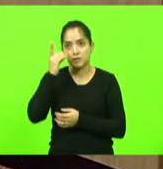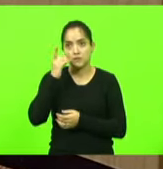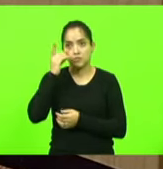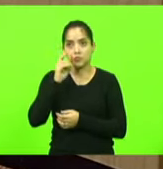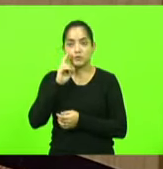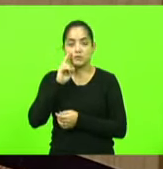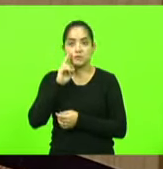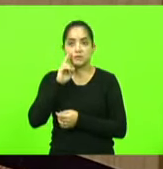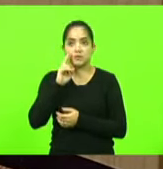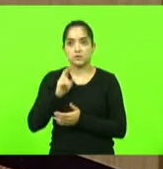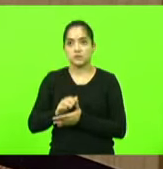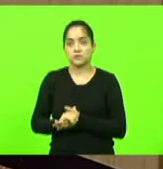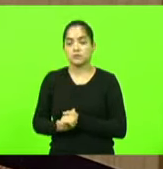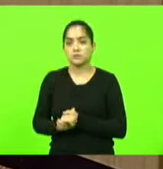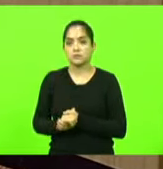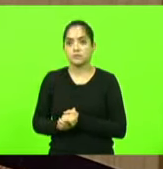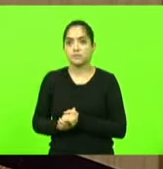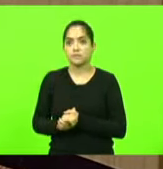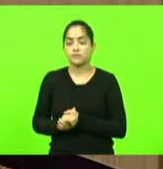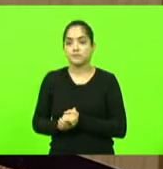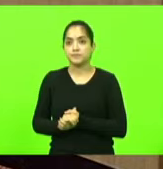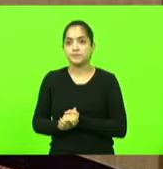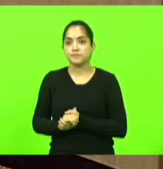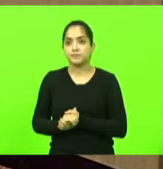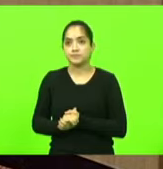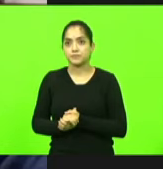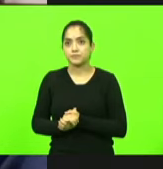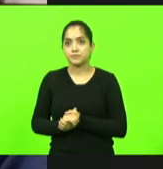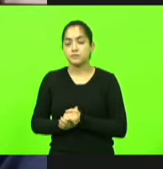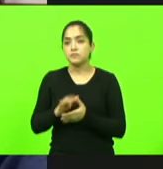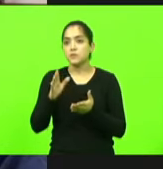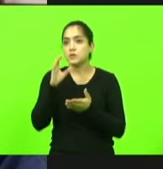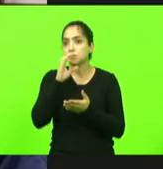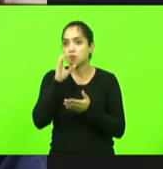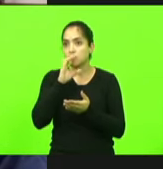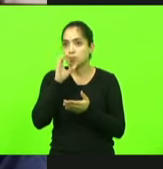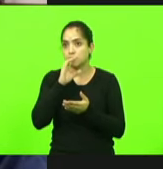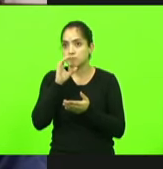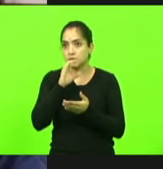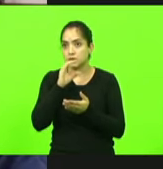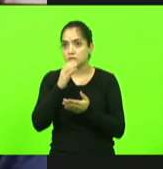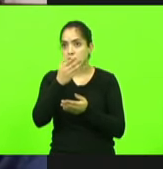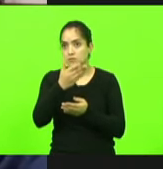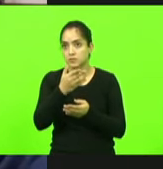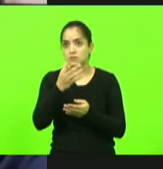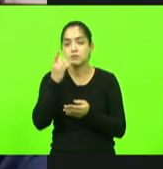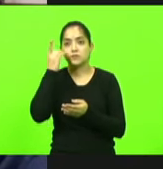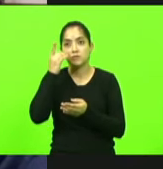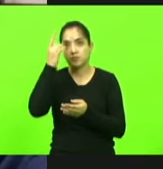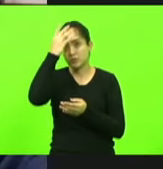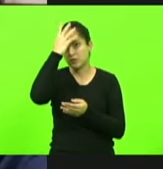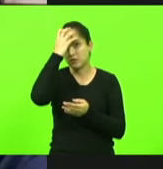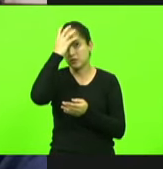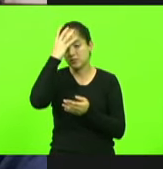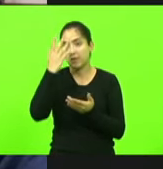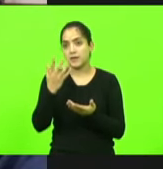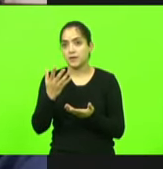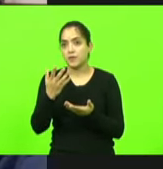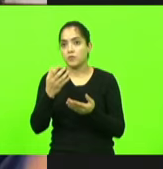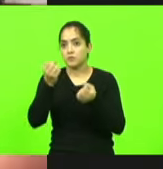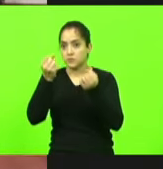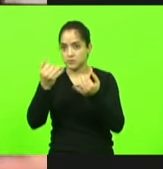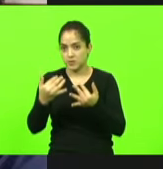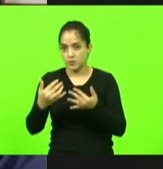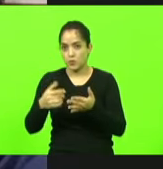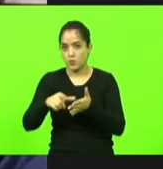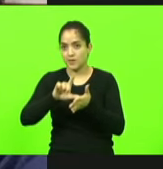um... Se o senhor me permitir, só rapidinho, a respeito da fala do deputado Ismael, é que